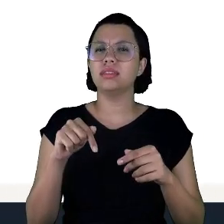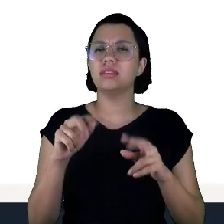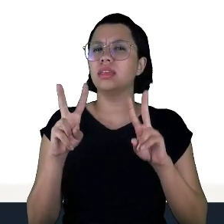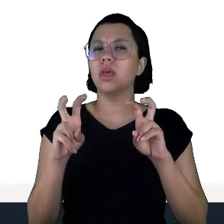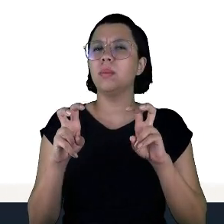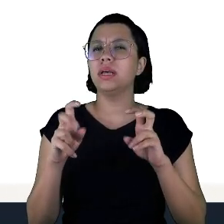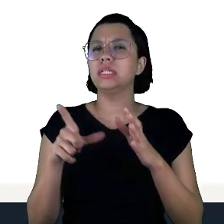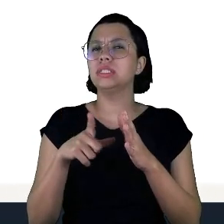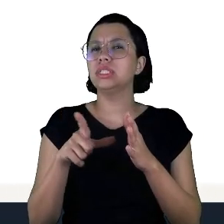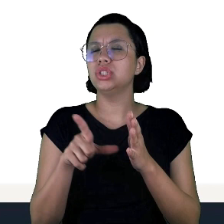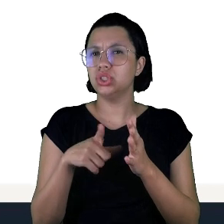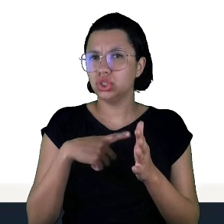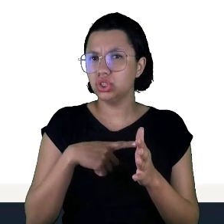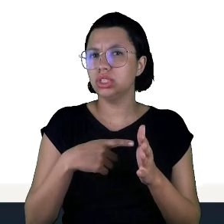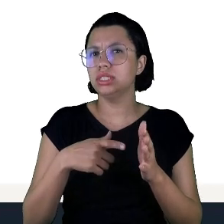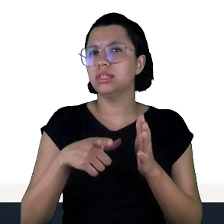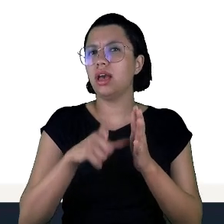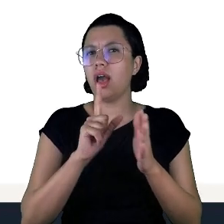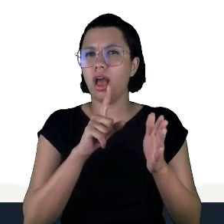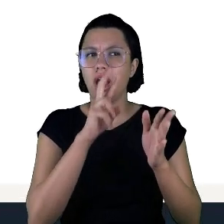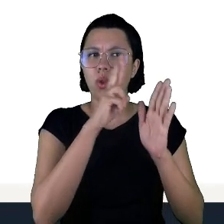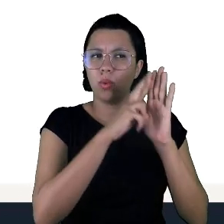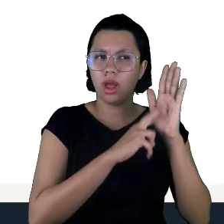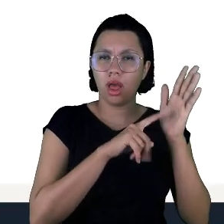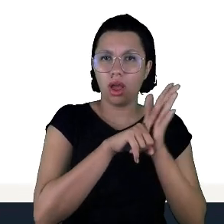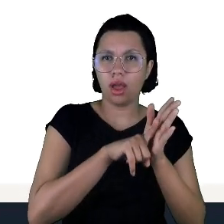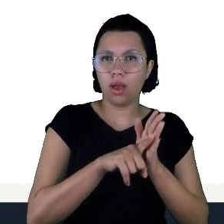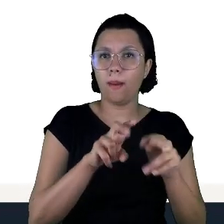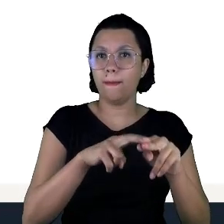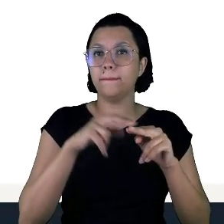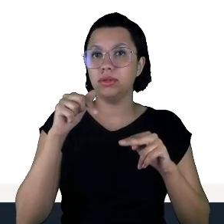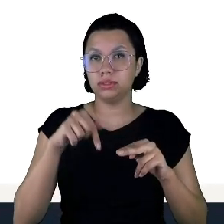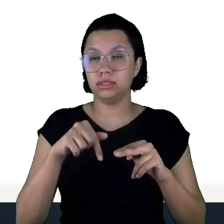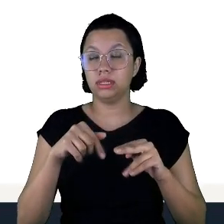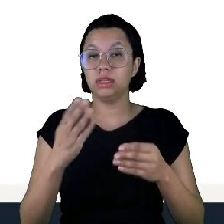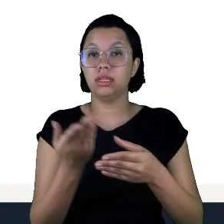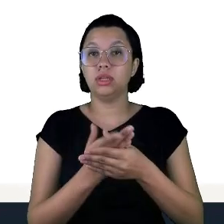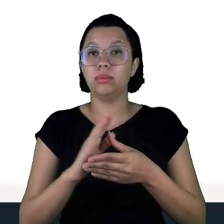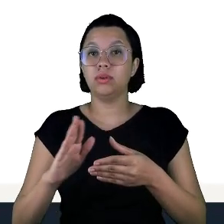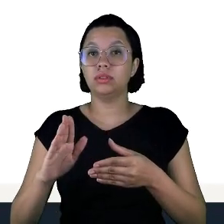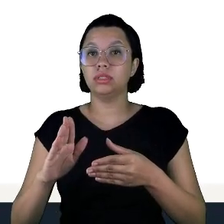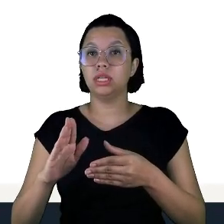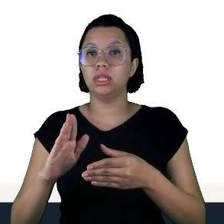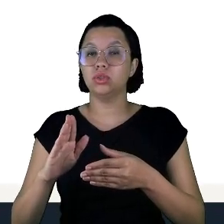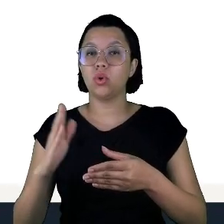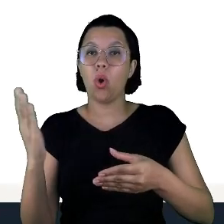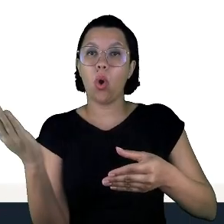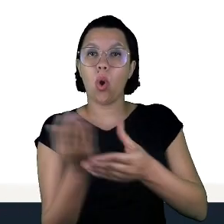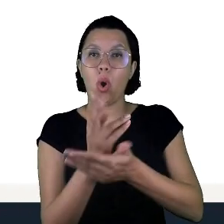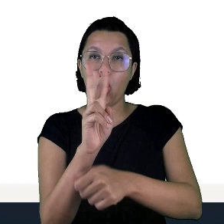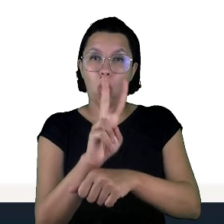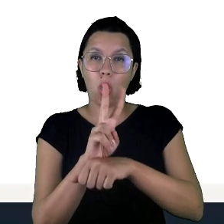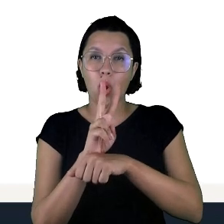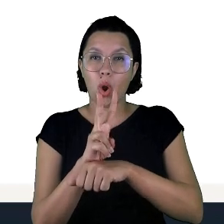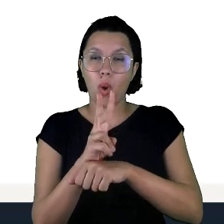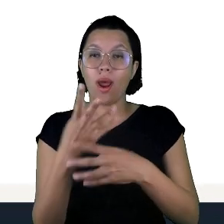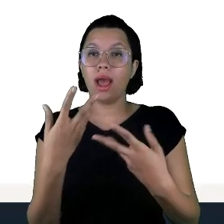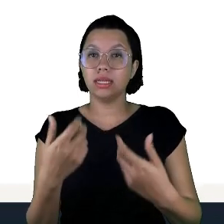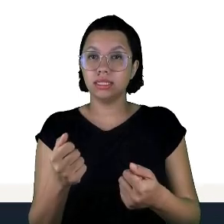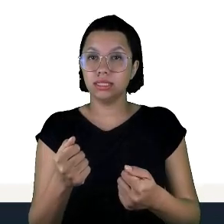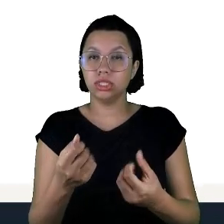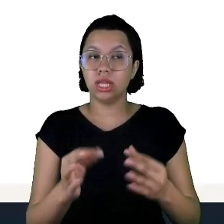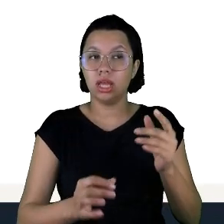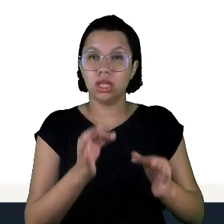Aqui. Processos, esse daqui é uma questão que tinha lá no relatório da inspeção, por isso que ela está aqui. Processos com liminar deferida, sem